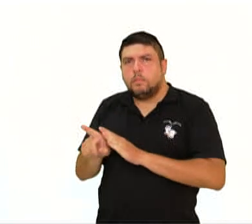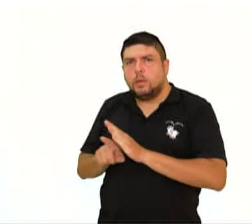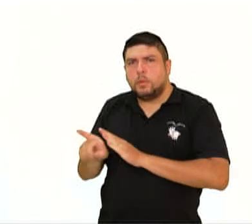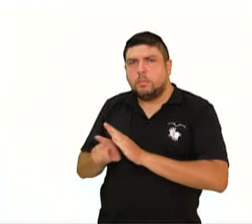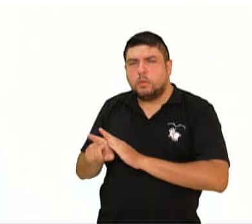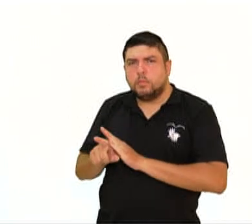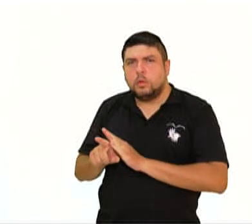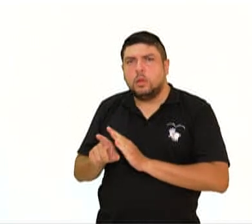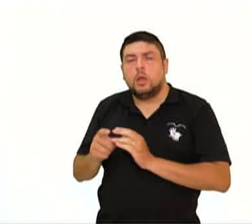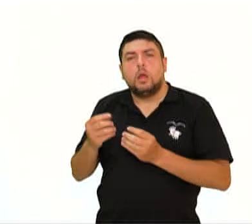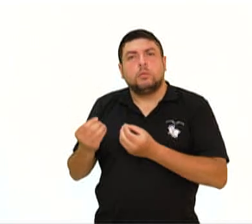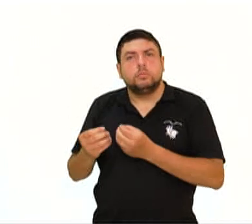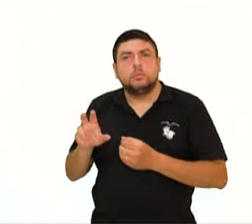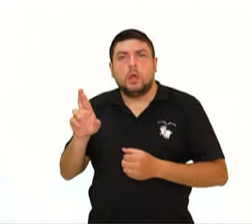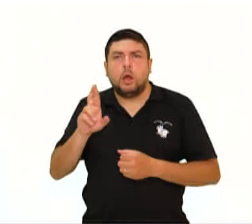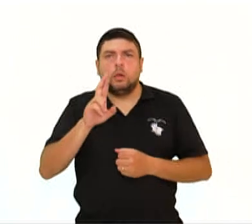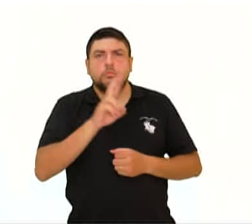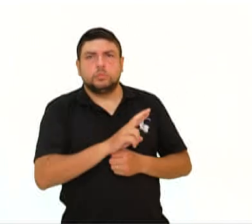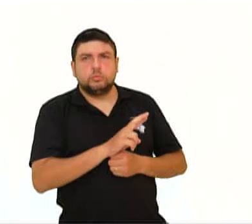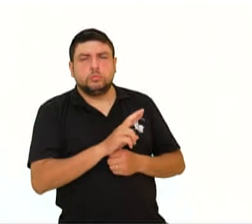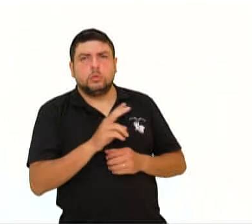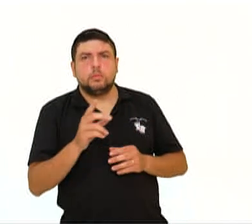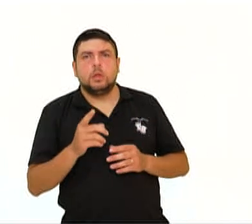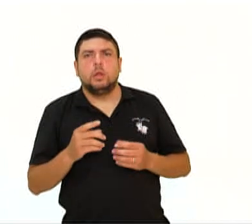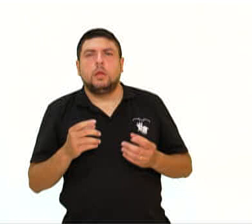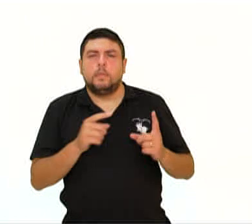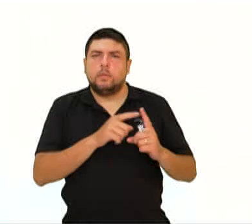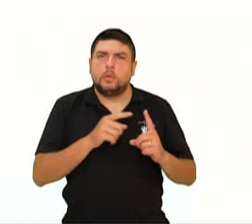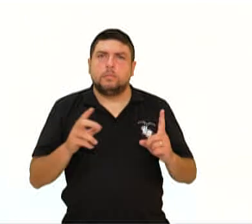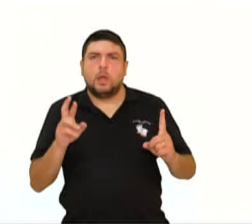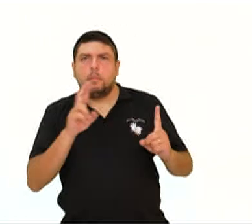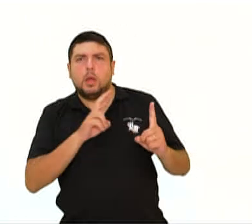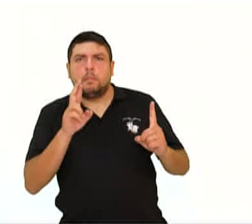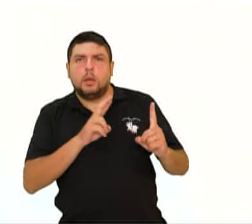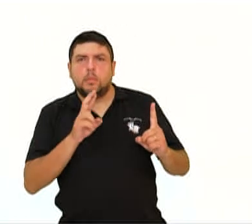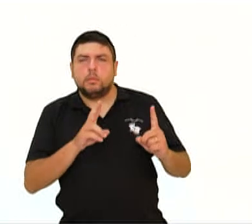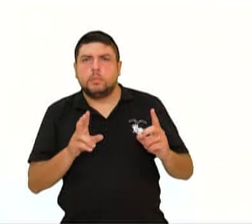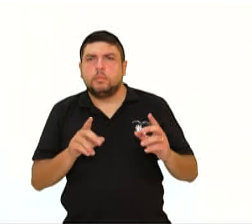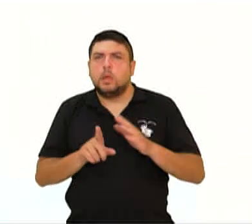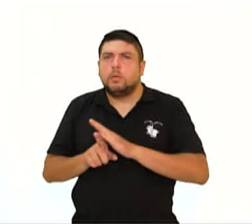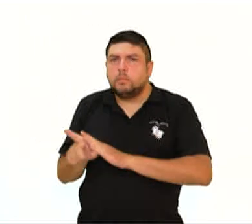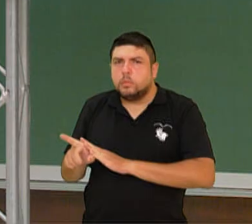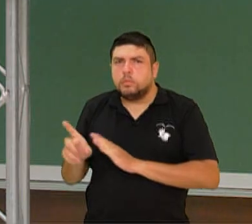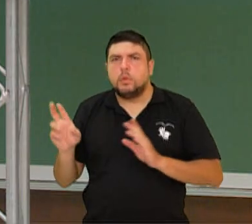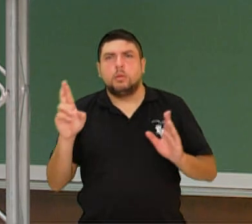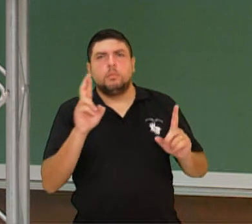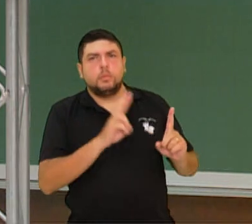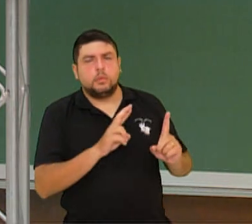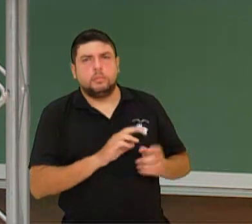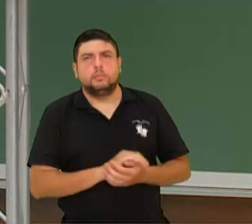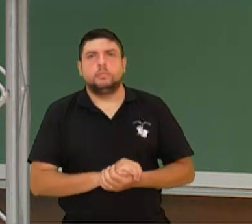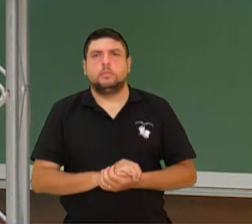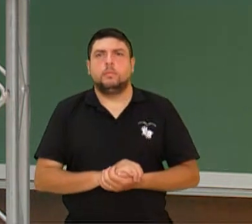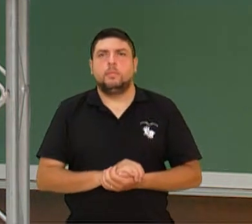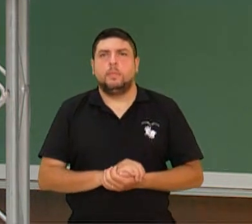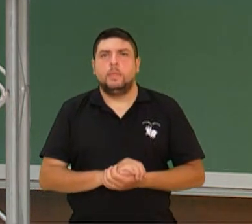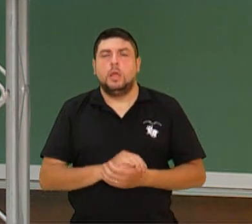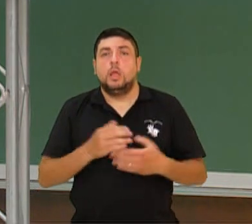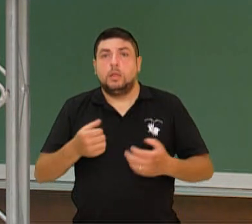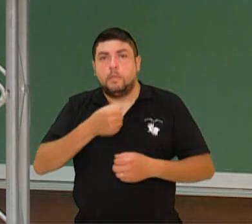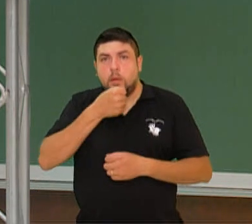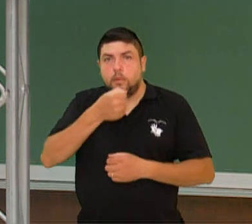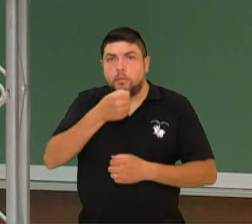que deverão ser respondidas pela outra, entrevistada. Bom, já sabemos que a entrevista tem